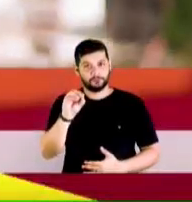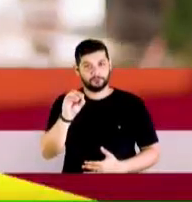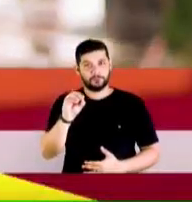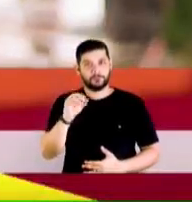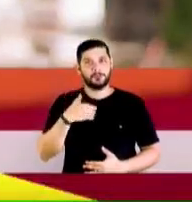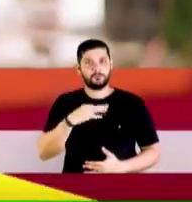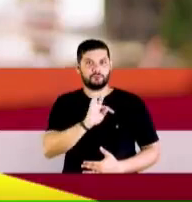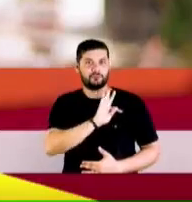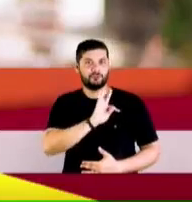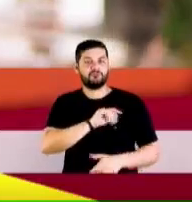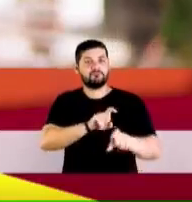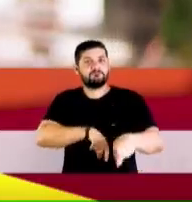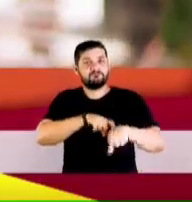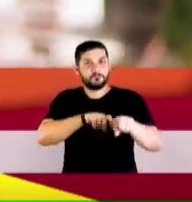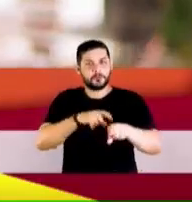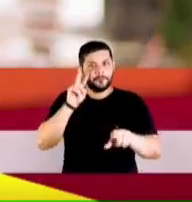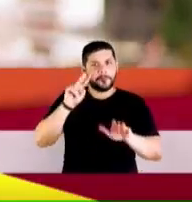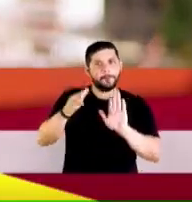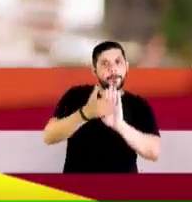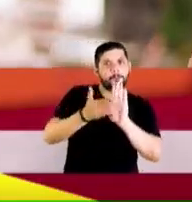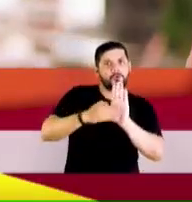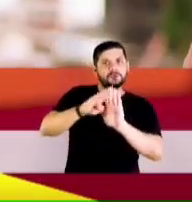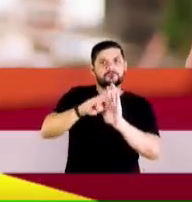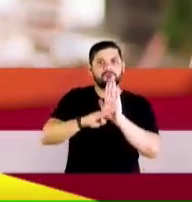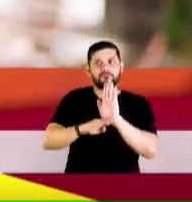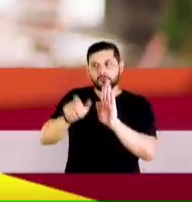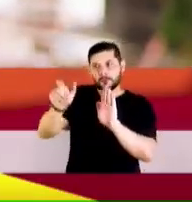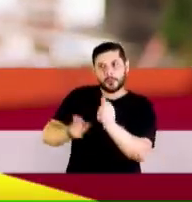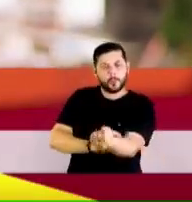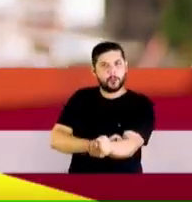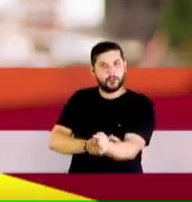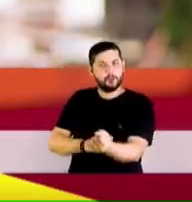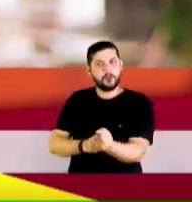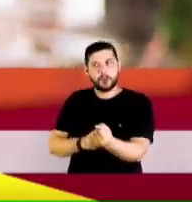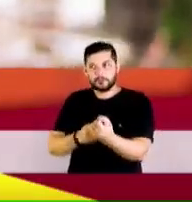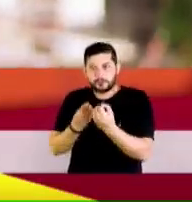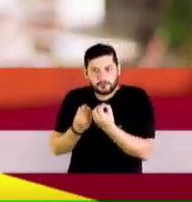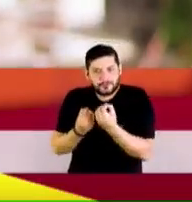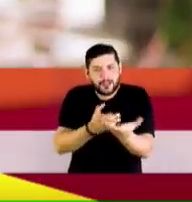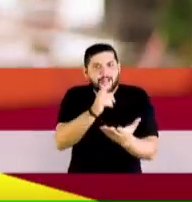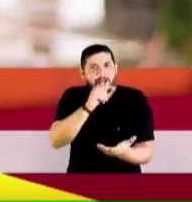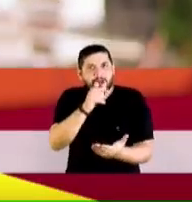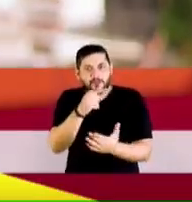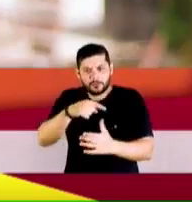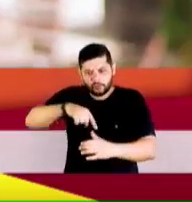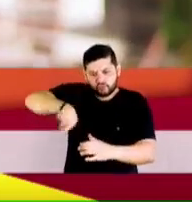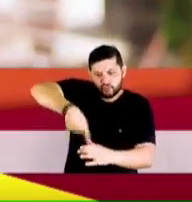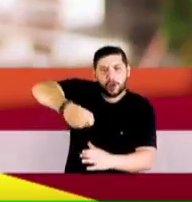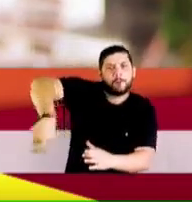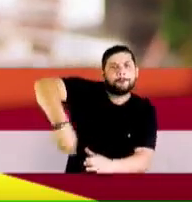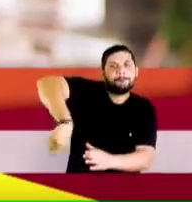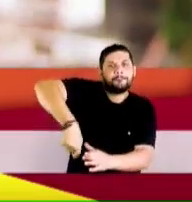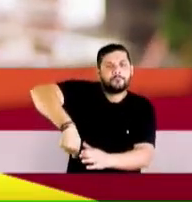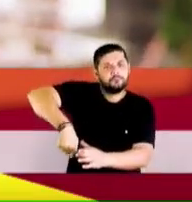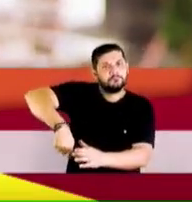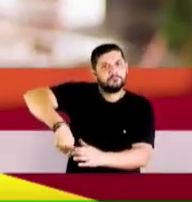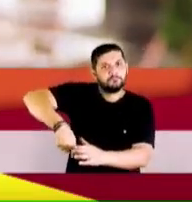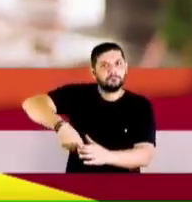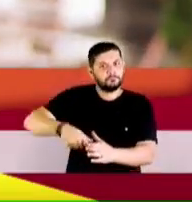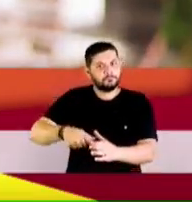Meu nome é Tarcísio Chaves, eu sou técnico agrícola, vi as propostas do meu candidato Eumano de levar água e poço